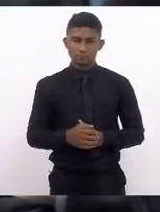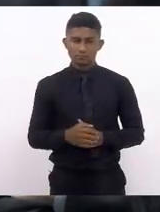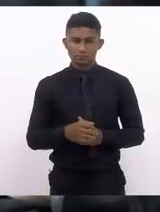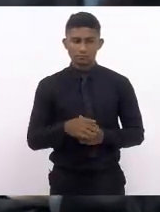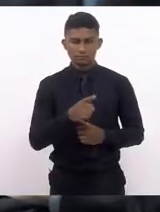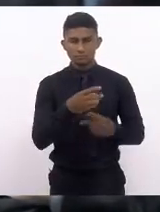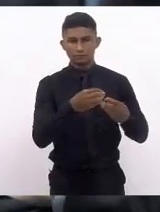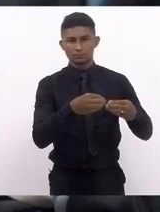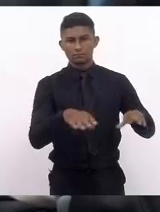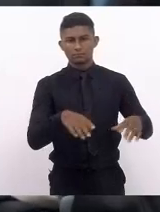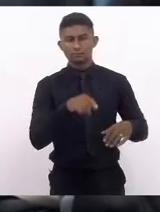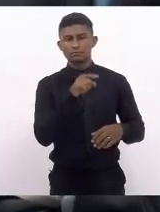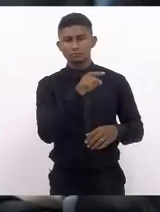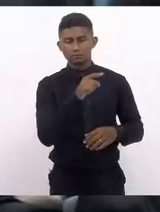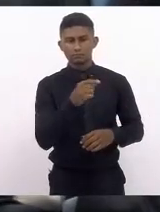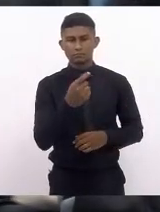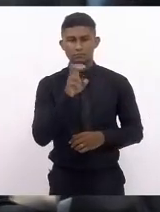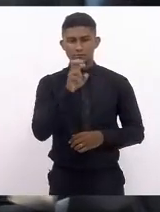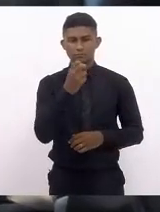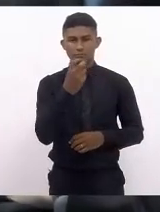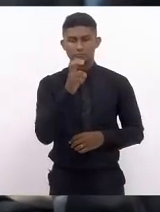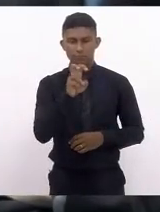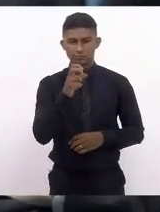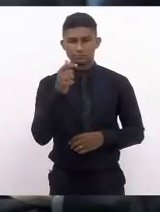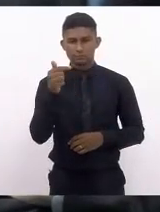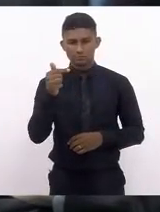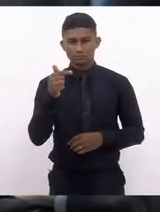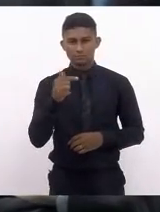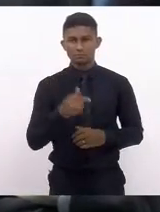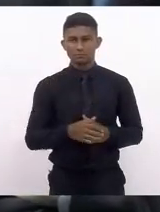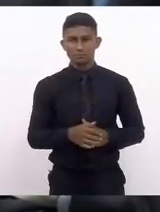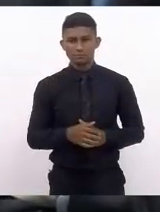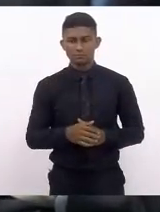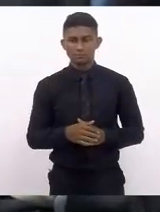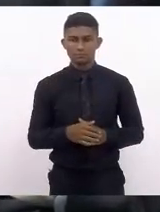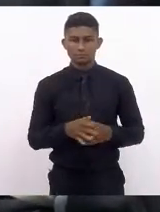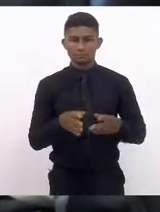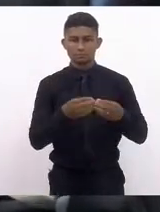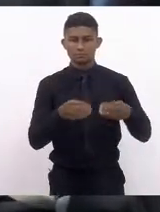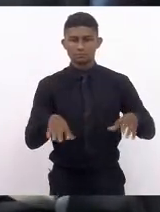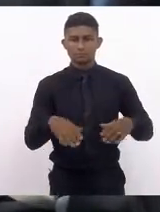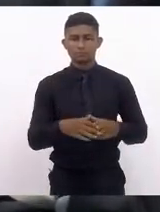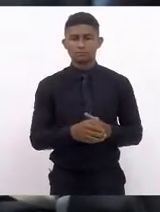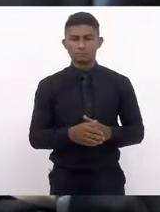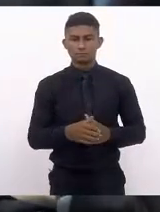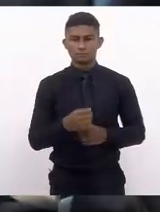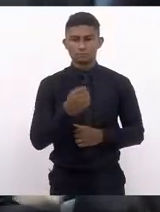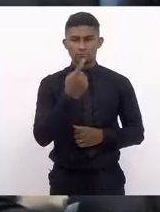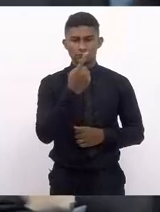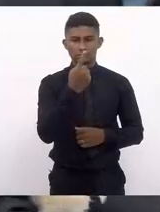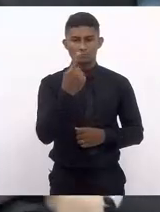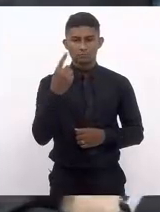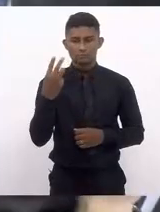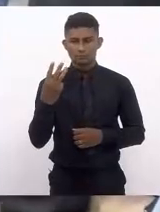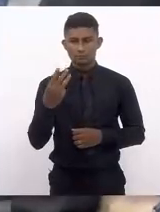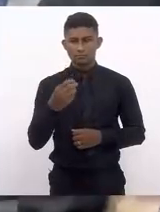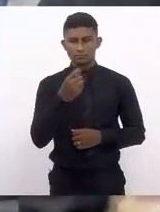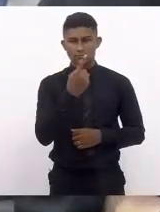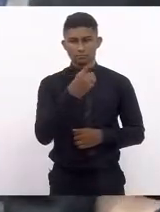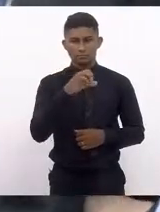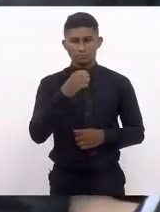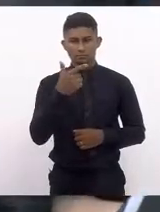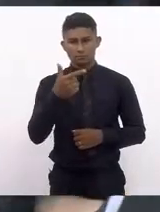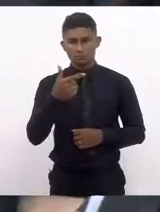prejudicada a emenda supressiva 257 pela aprovação da emenda quatro prejudicadas emendas supressivas 113 e